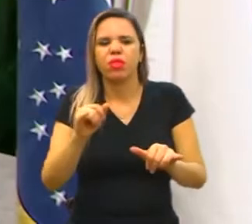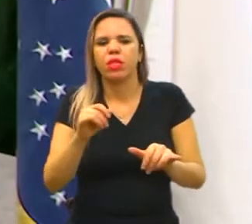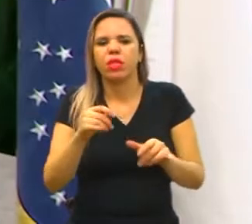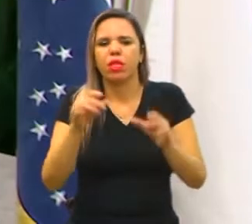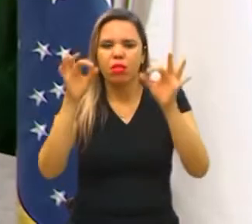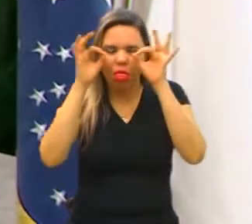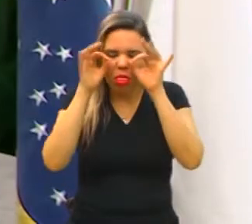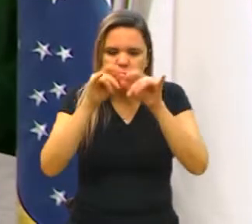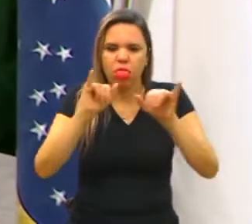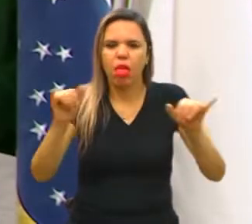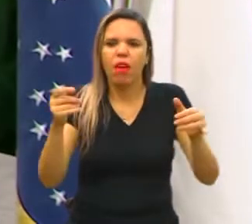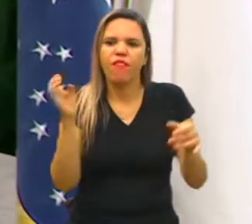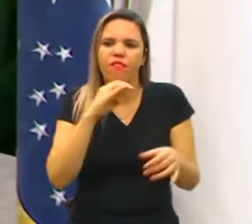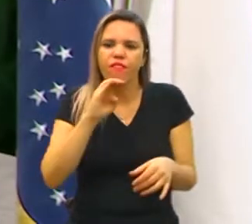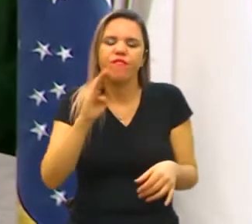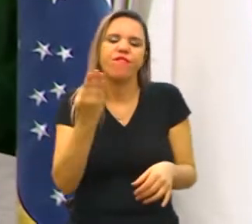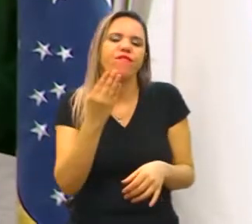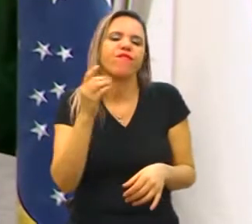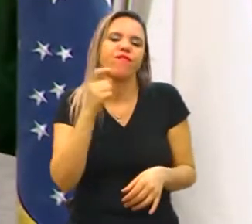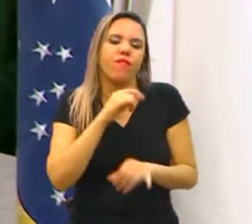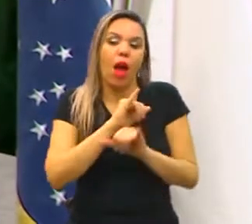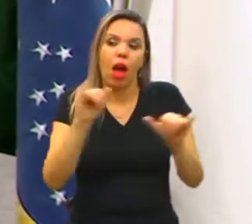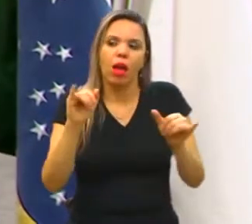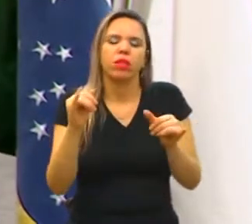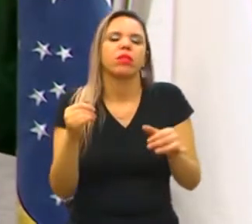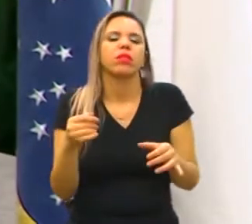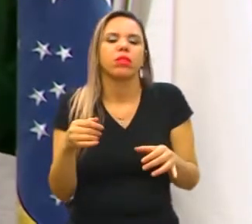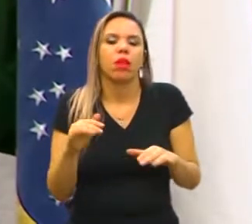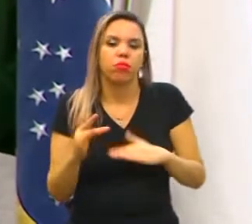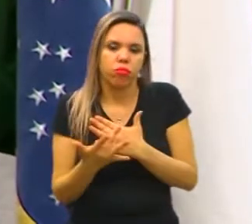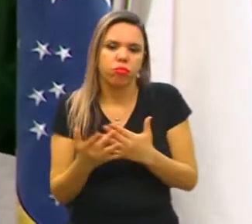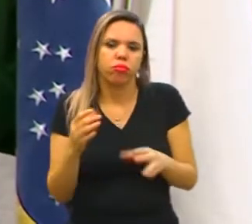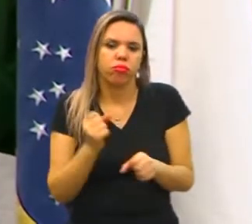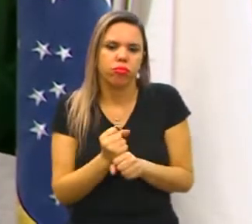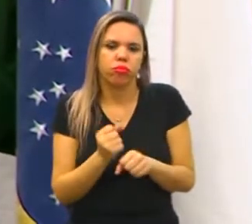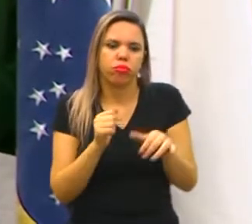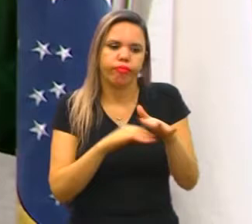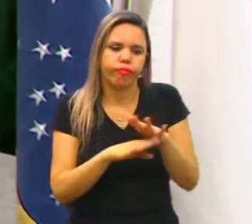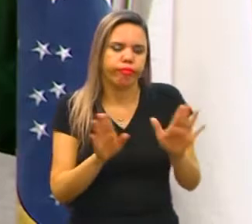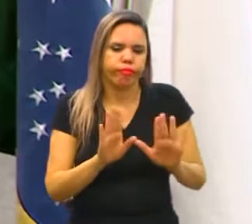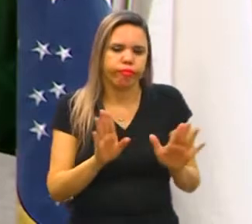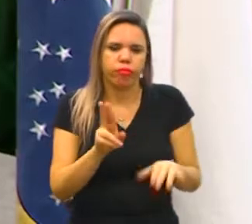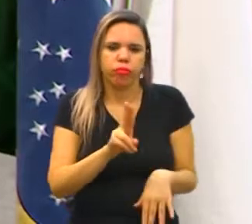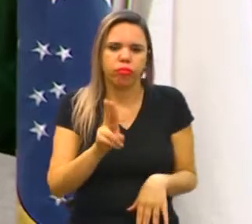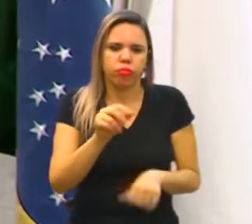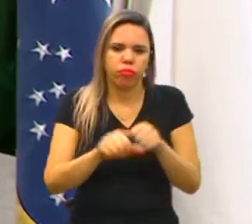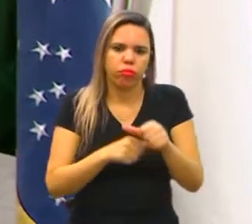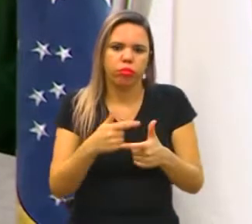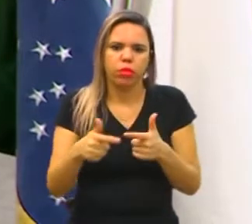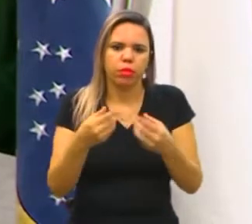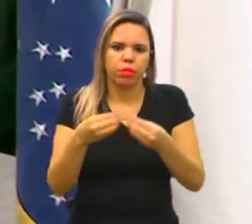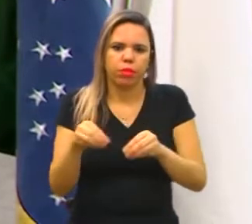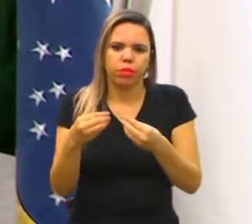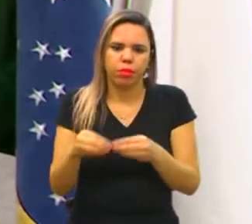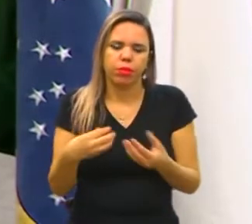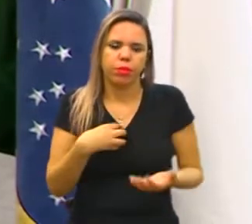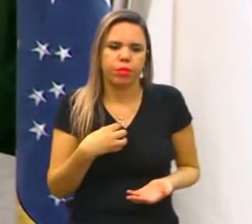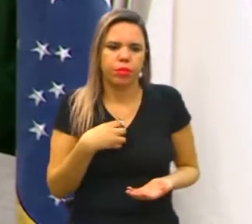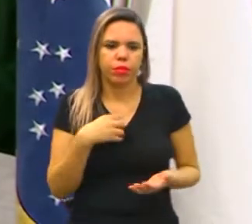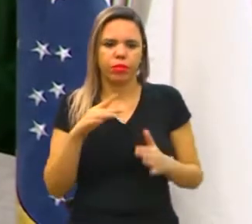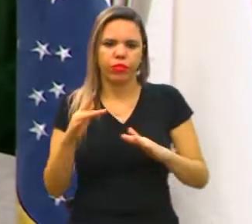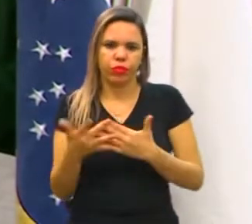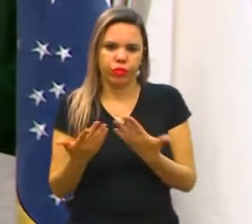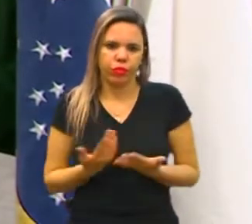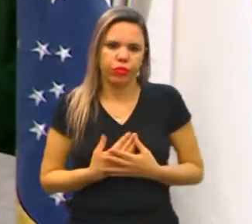robôs, aqueles que ficam divulgando notícias falsas, que essas contas permanecessem nos servidores, já que isso altera a maneira com